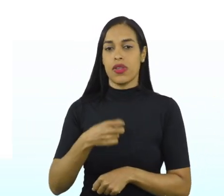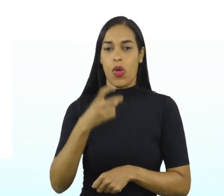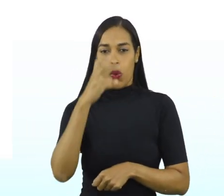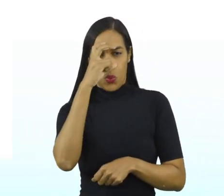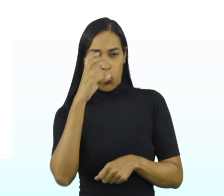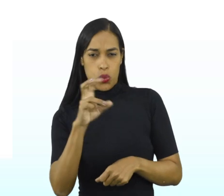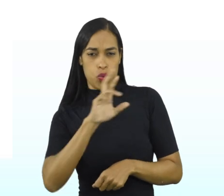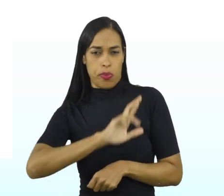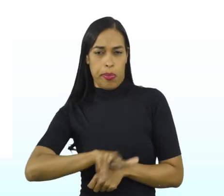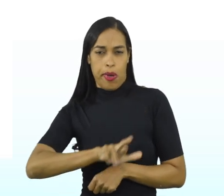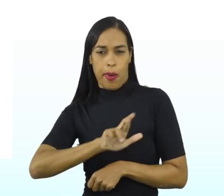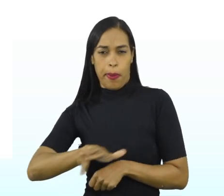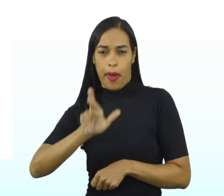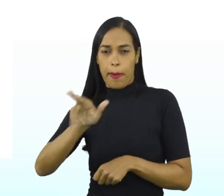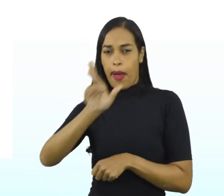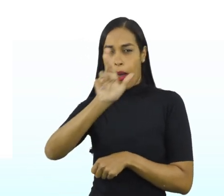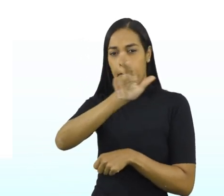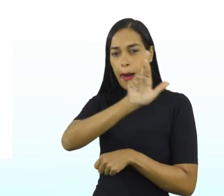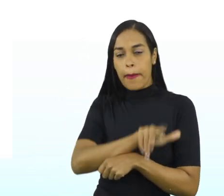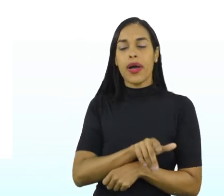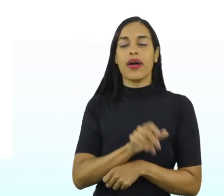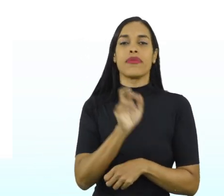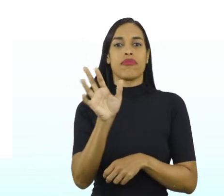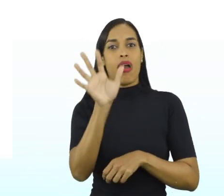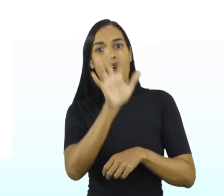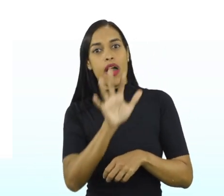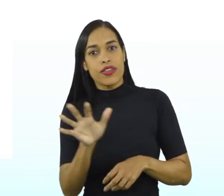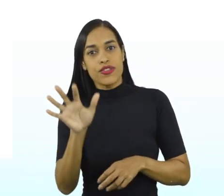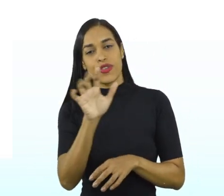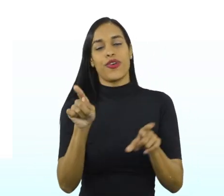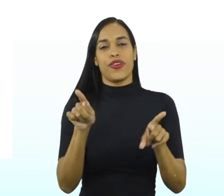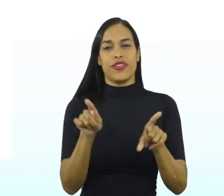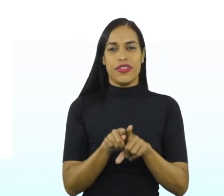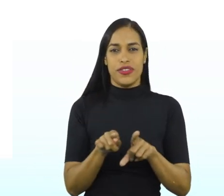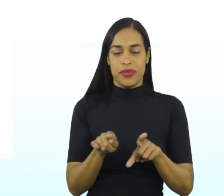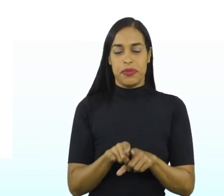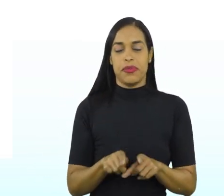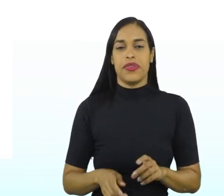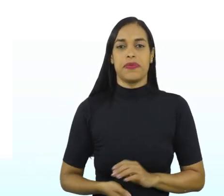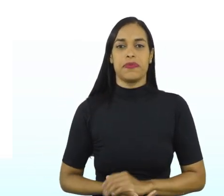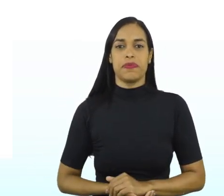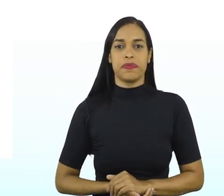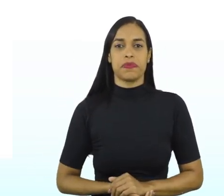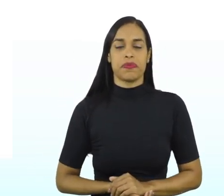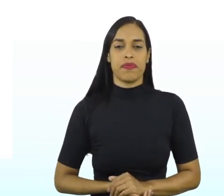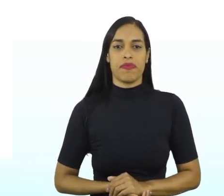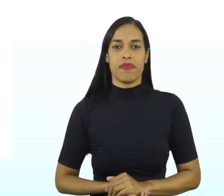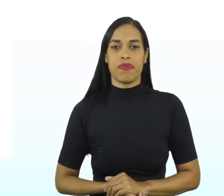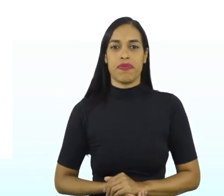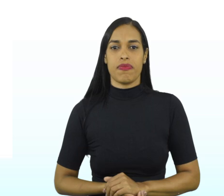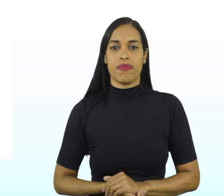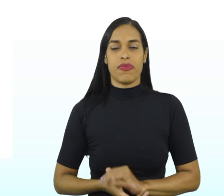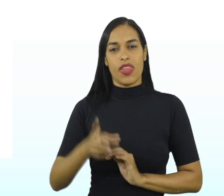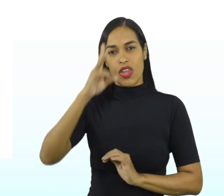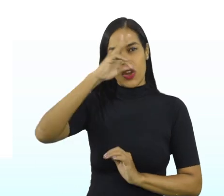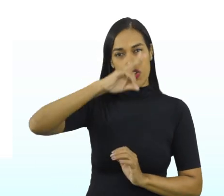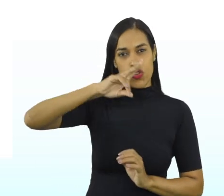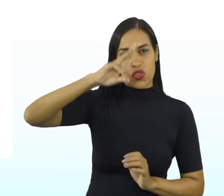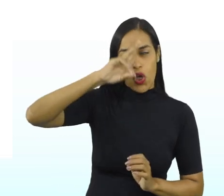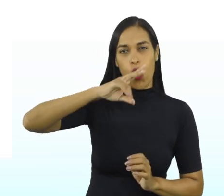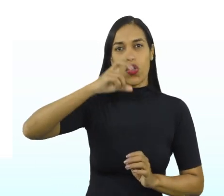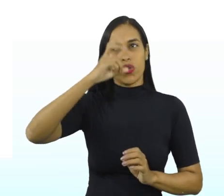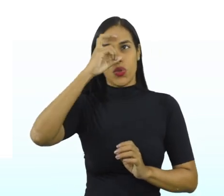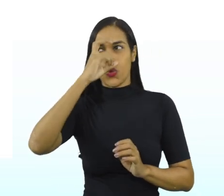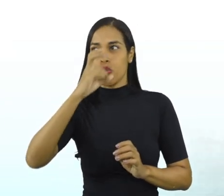Culturas diferentes, não é? Então são regiões, diversas regiões. E esse aspecto histórico,